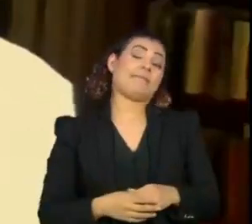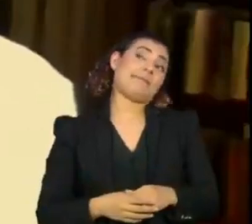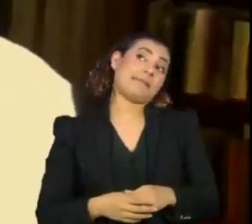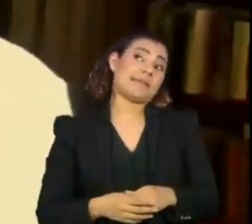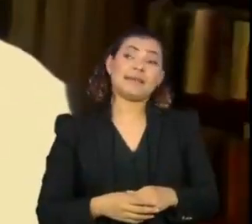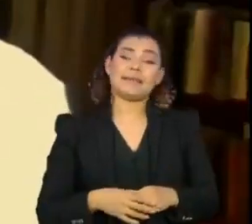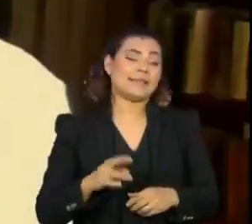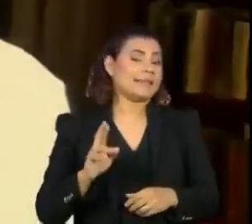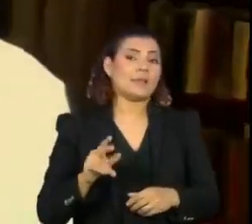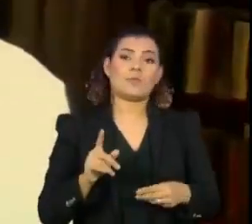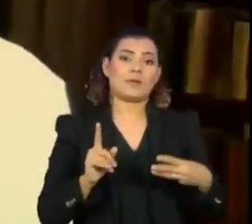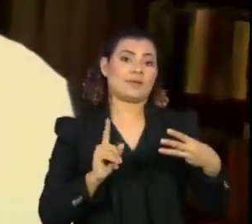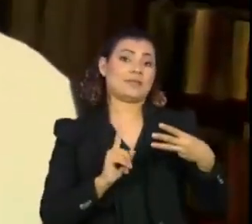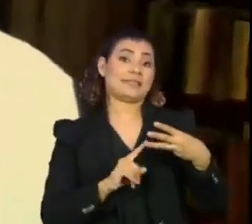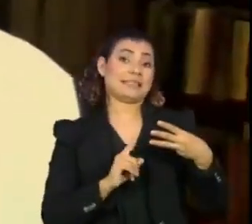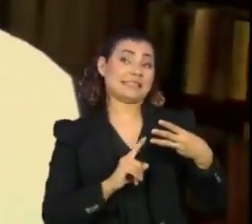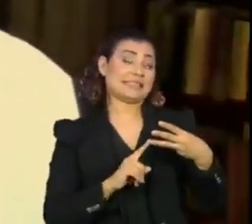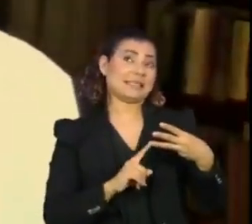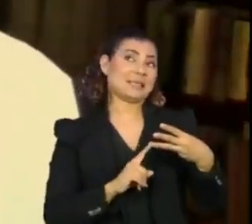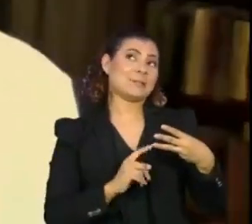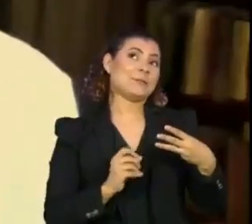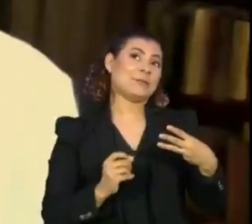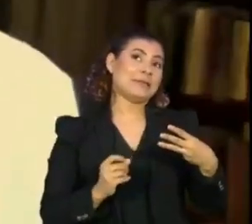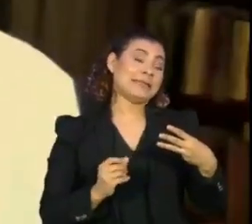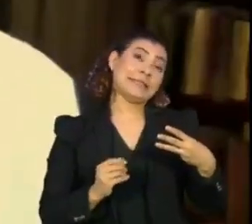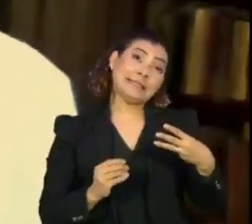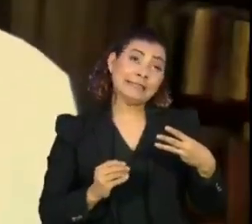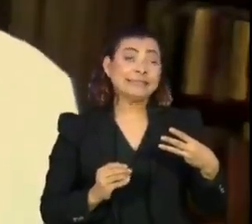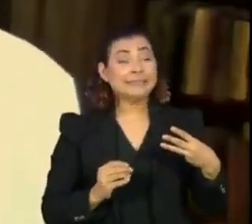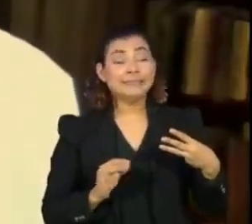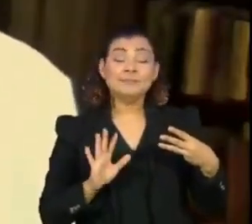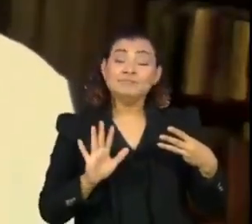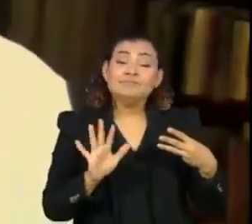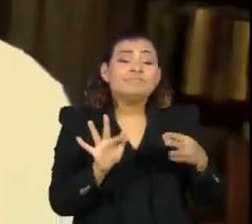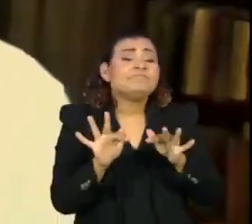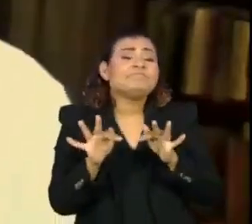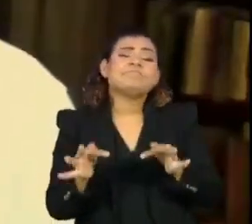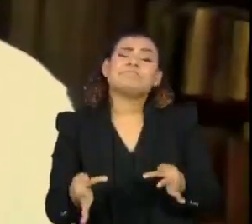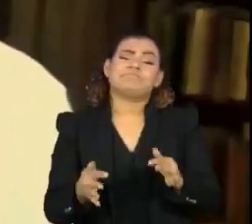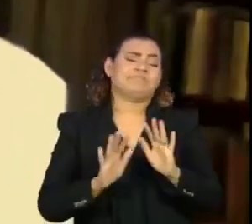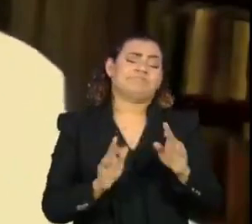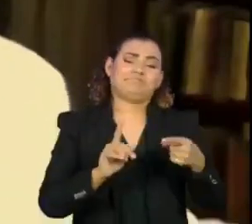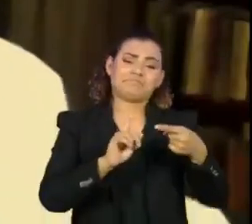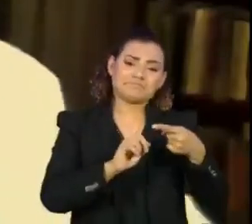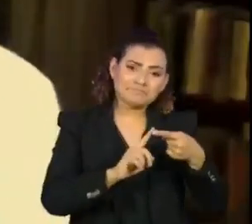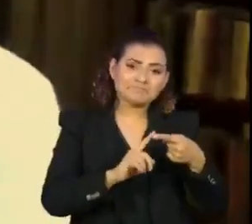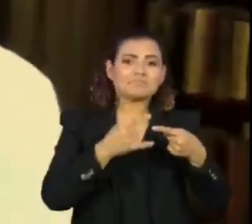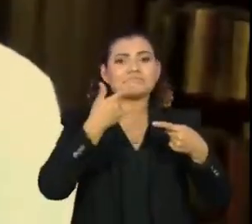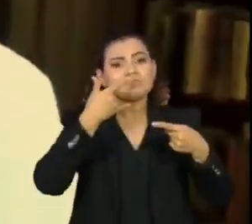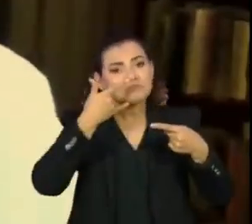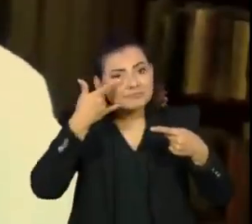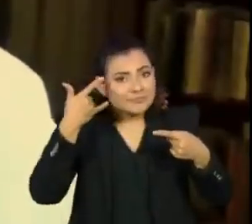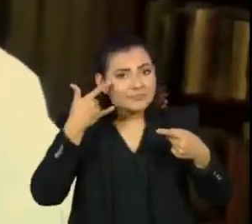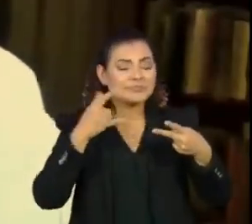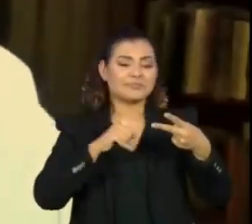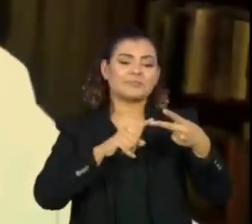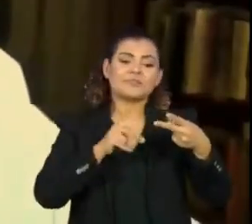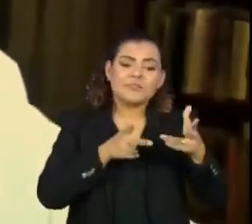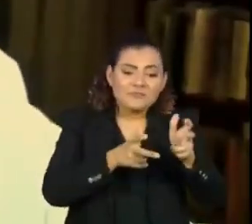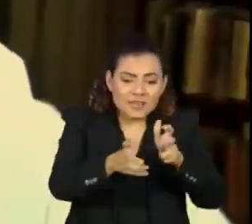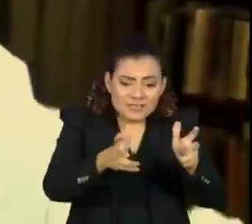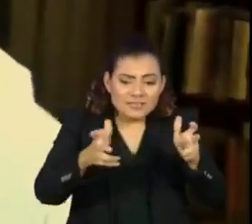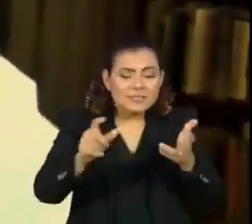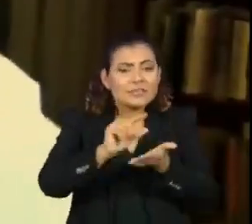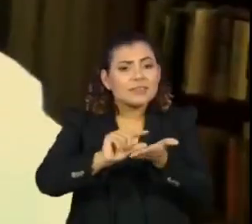que é um terceiro elemento que inclui todo o resto, mas coisas simples como máscaras e vacinas